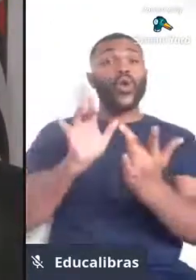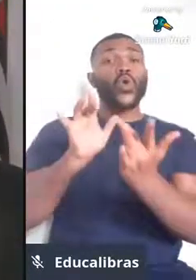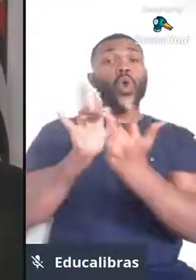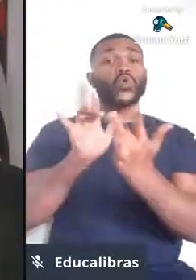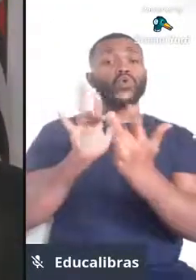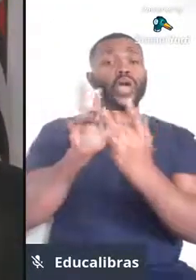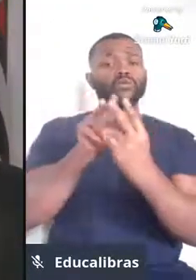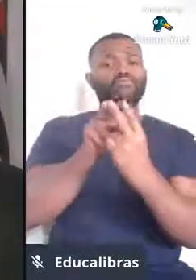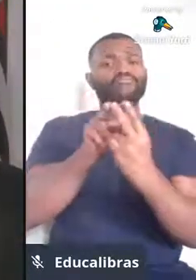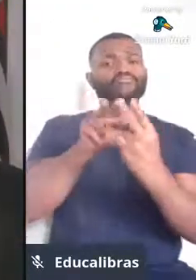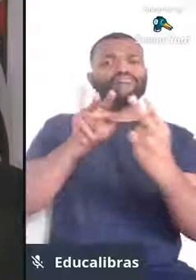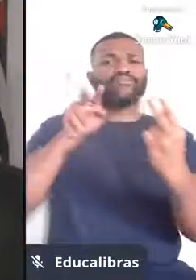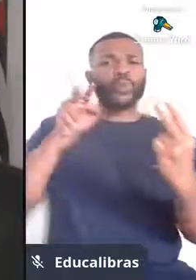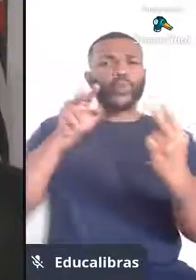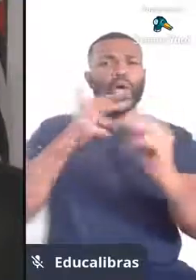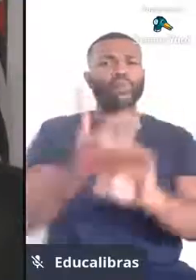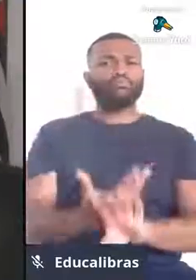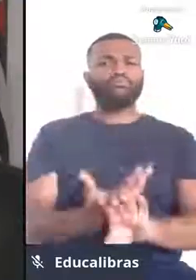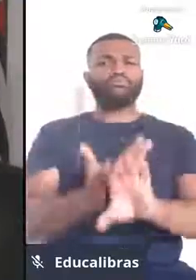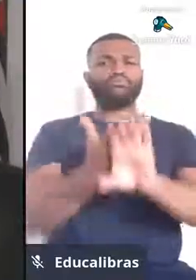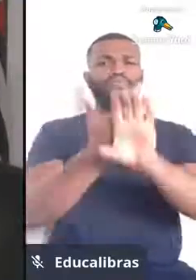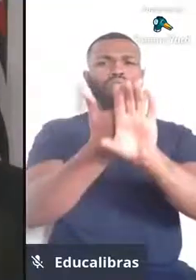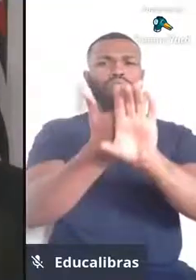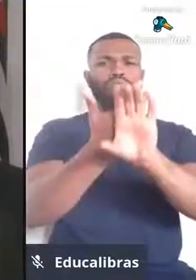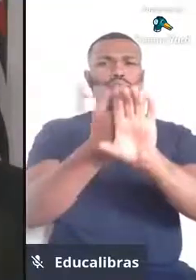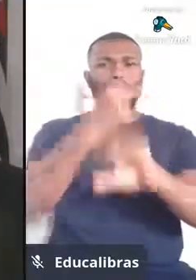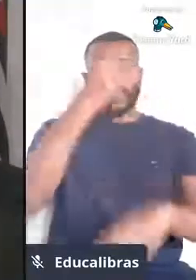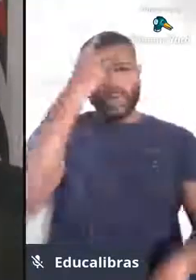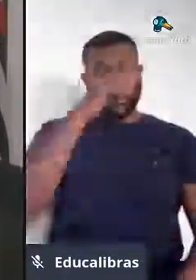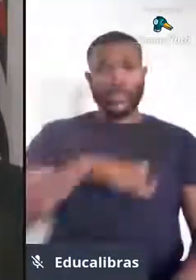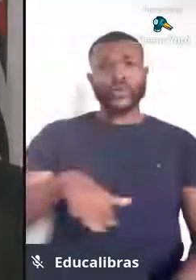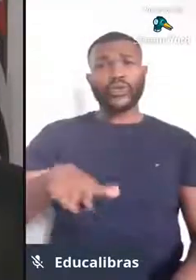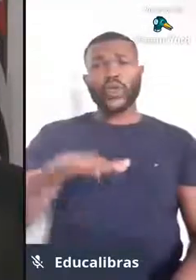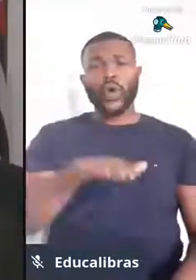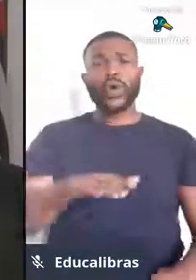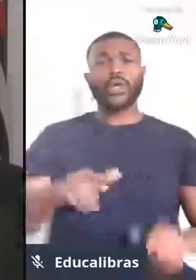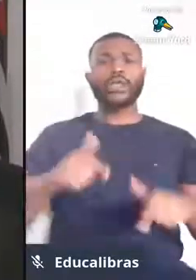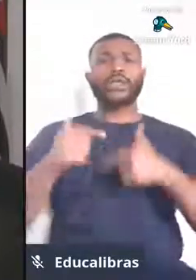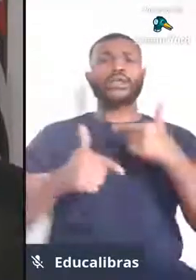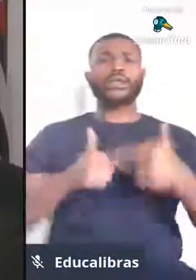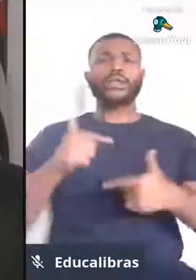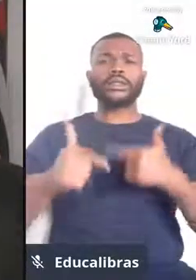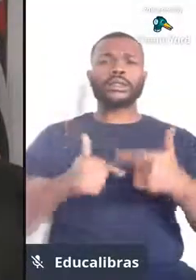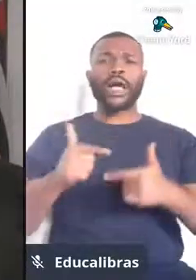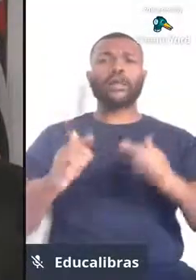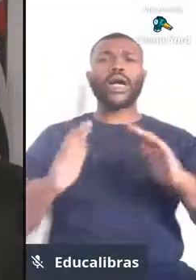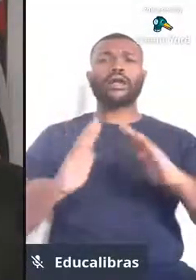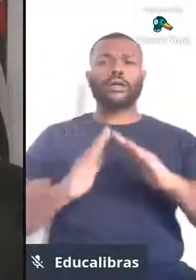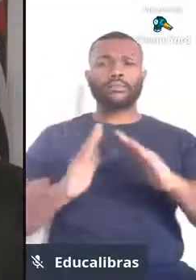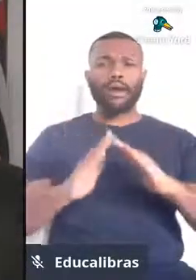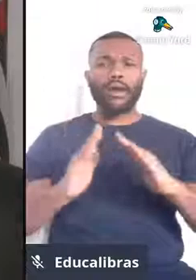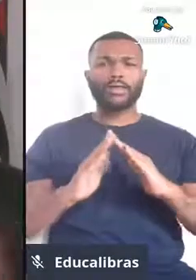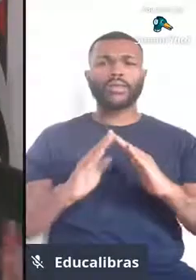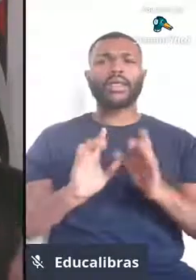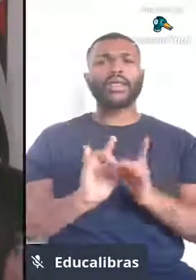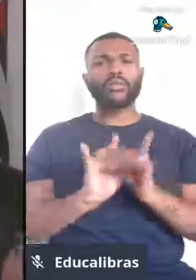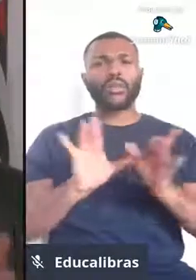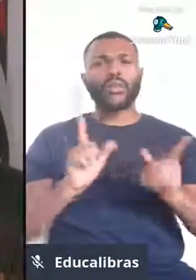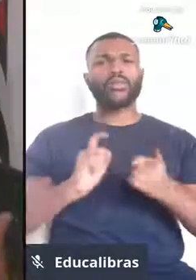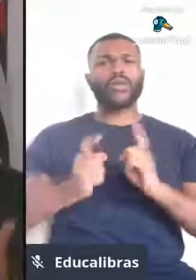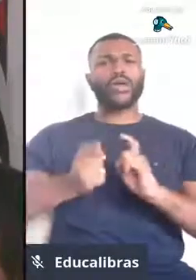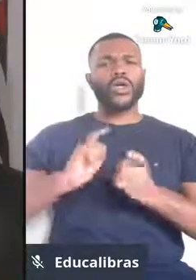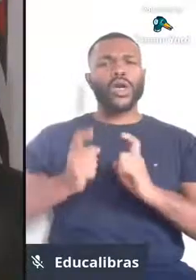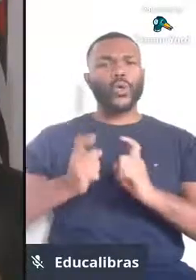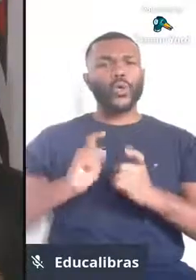interação maior aí, das pessoas estarem em home office, das pessoas estarem mais disponíveis para fazerem reuniões com várias